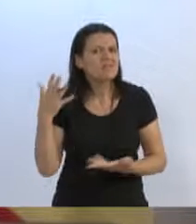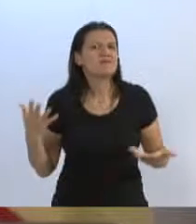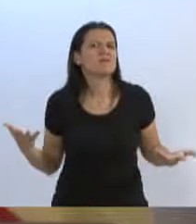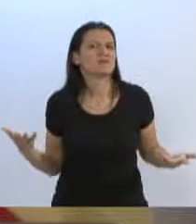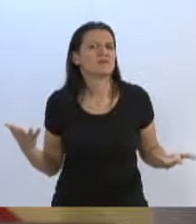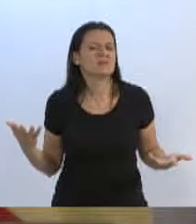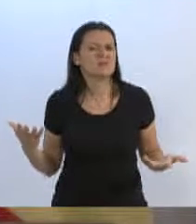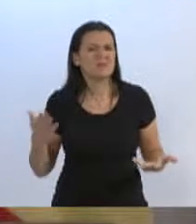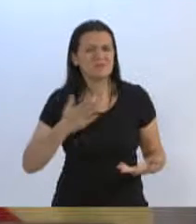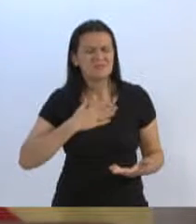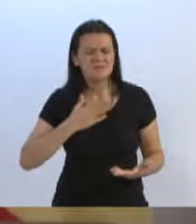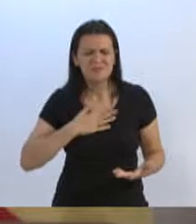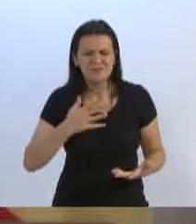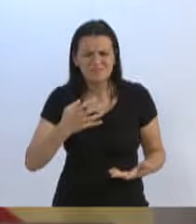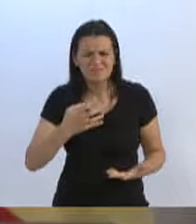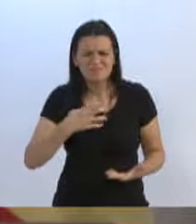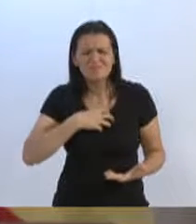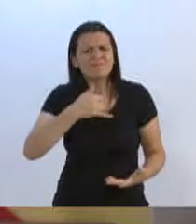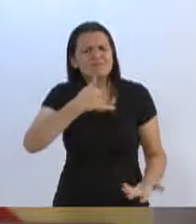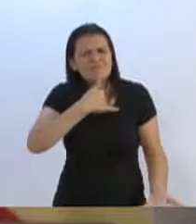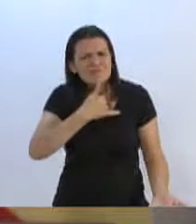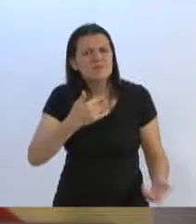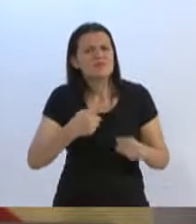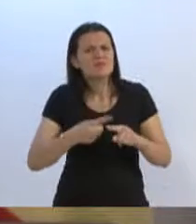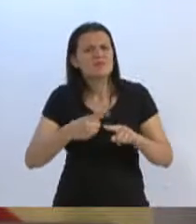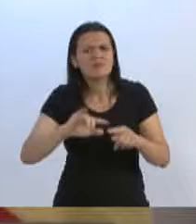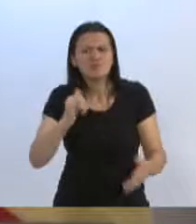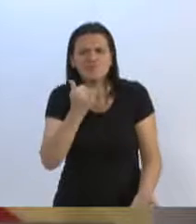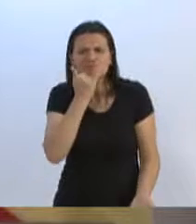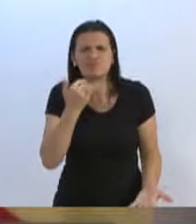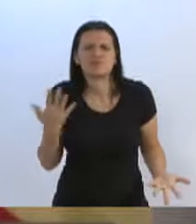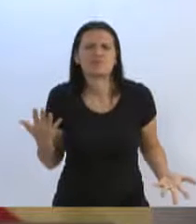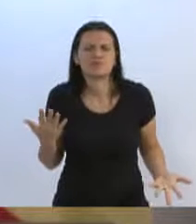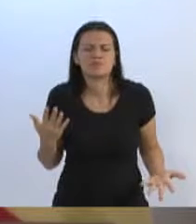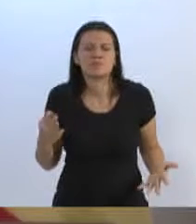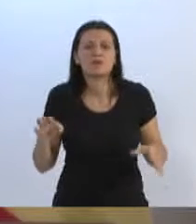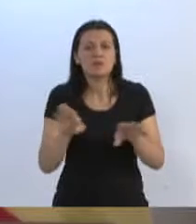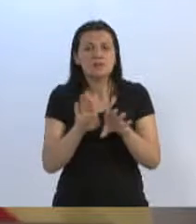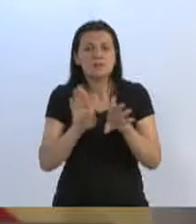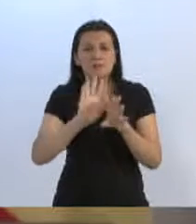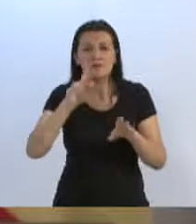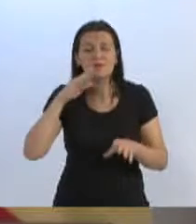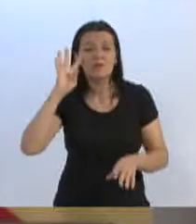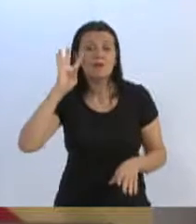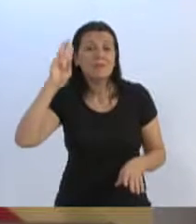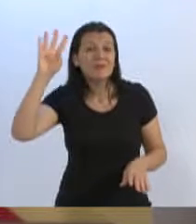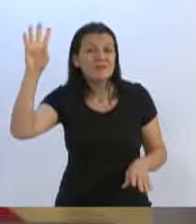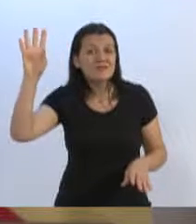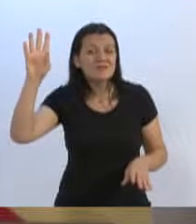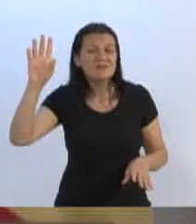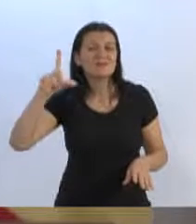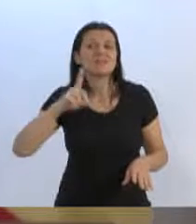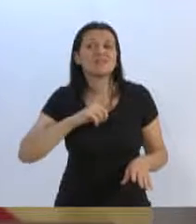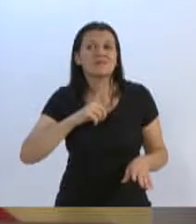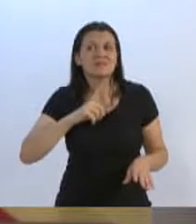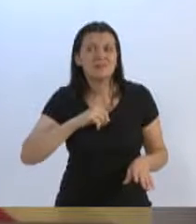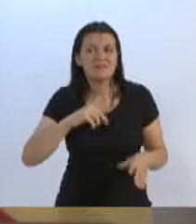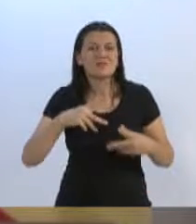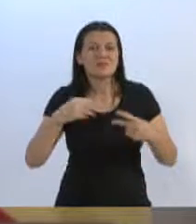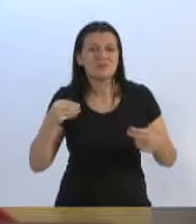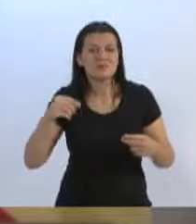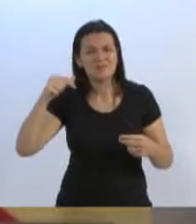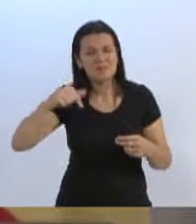posicionamento, ao meu ver, muito infeliz, que precisa aí ser justificado. E mais, e já digo que imagino que nós teremos algumas situações